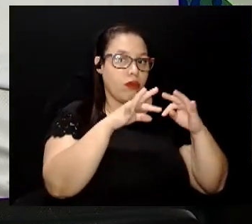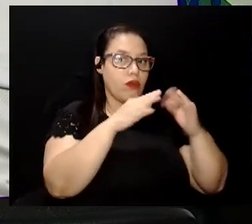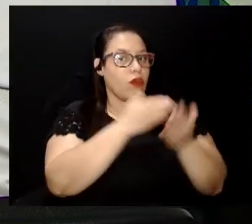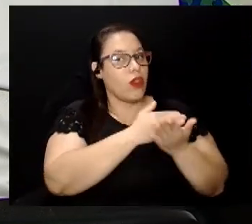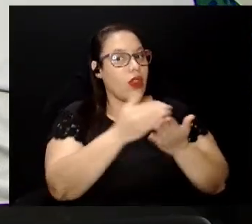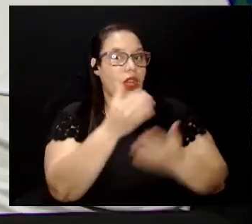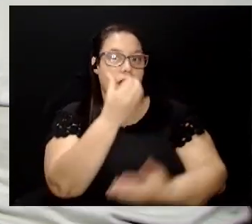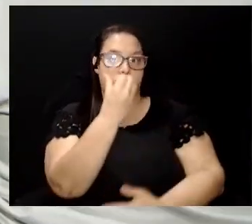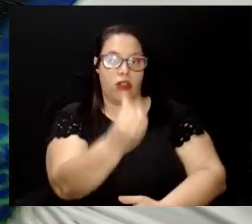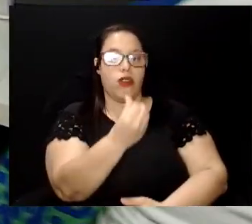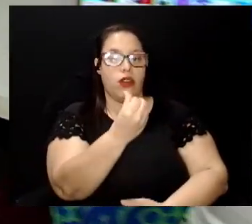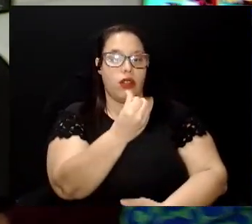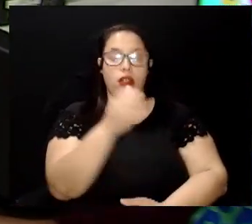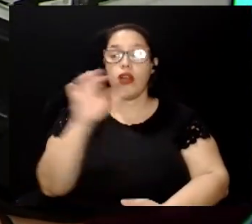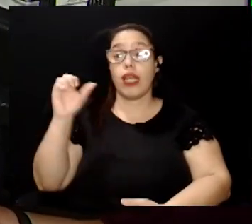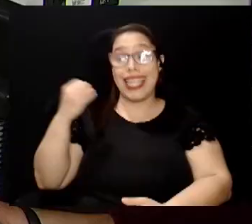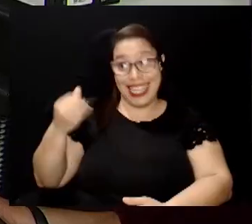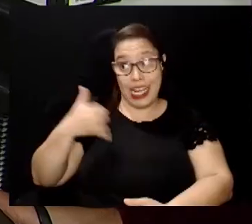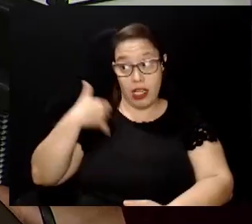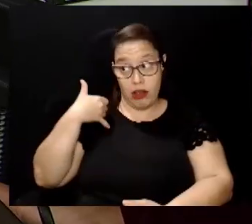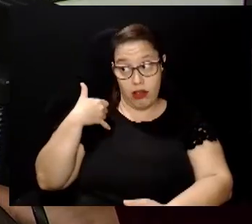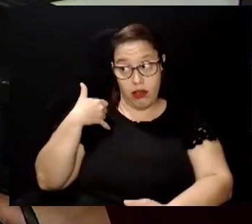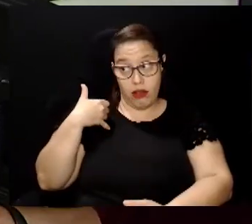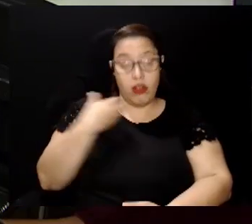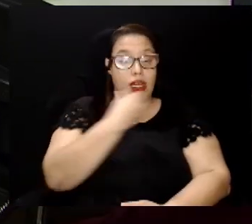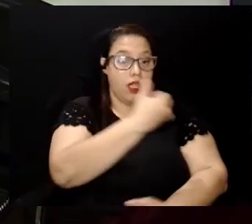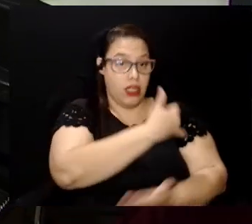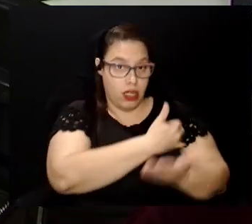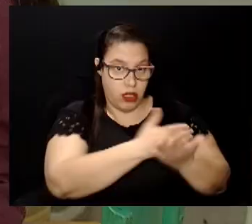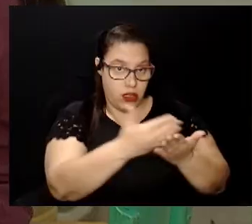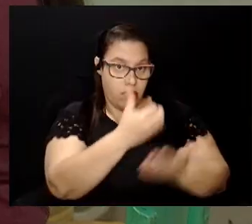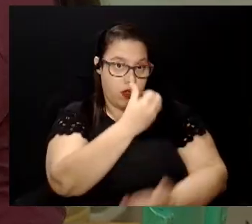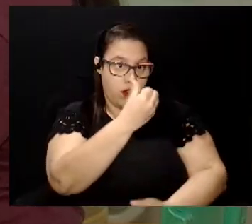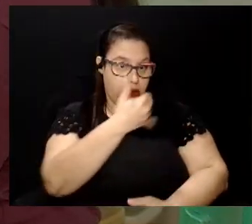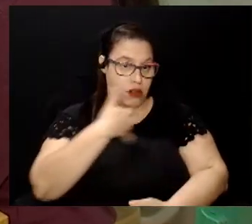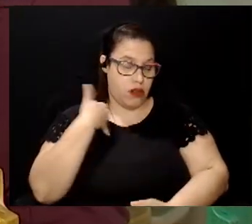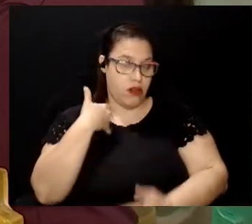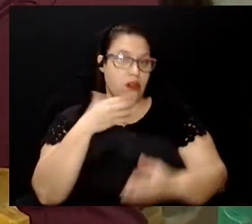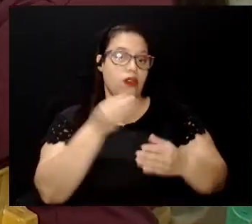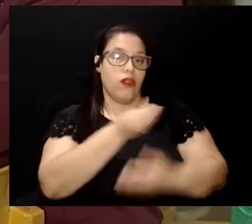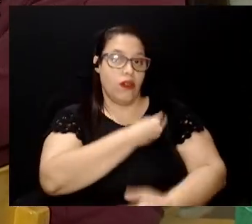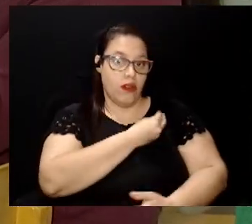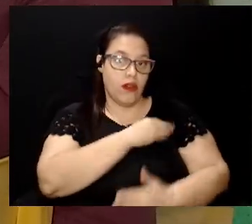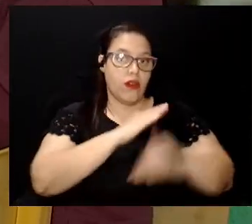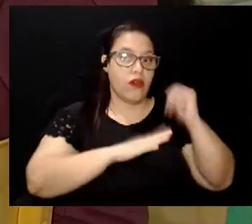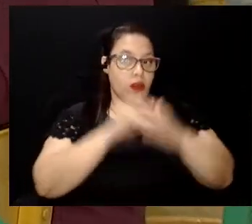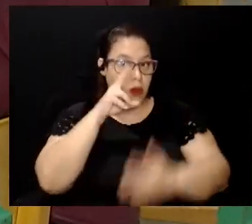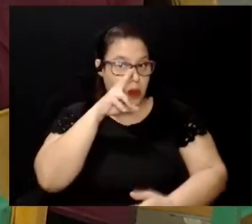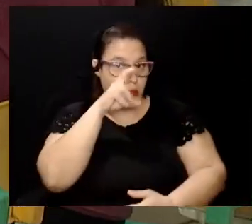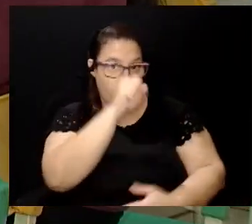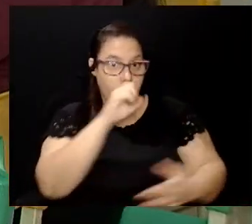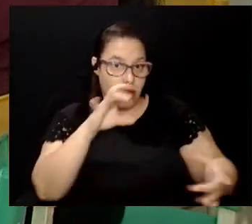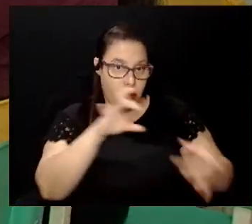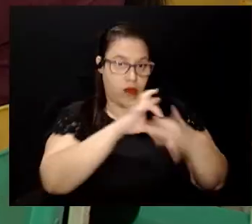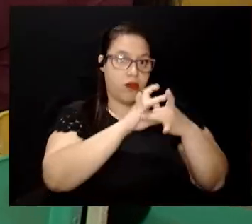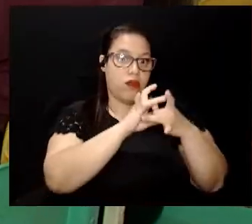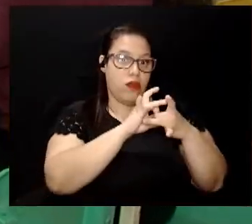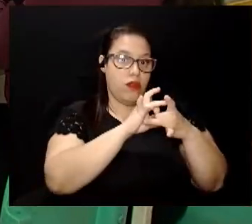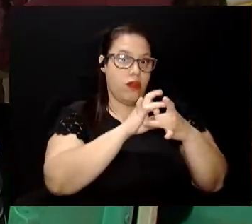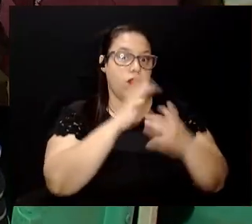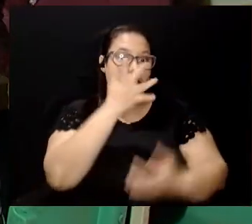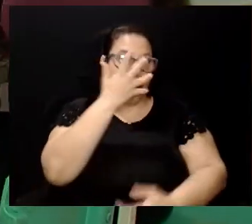Então a gente trabalha no serviço de convivência e fortalecimento de vínculos com crianças de 6 a 14